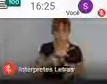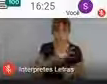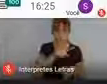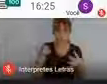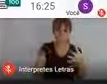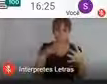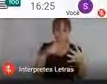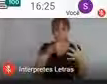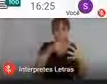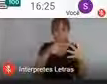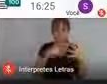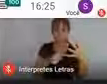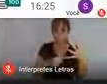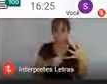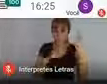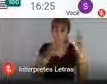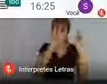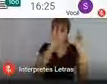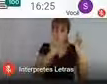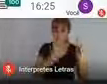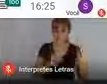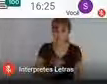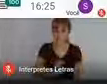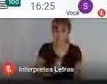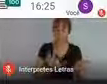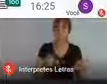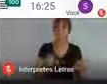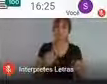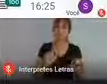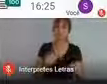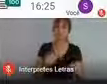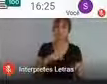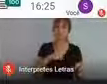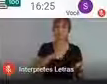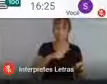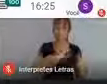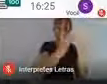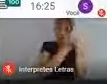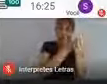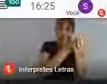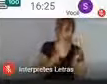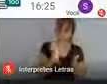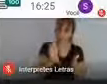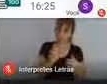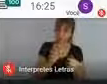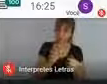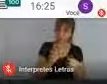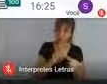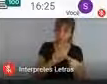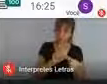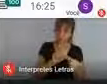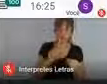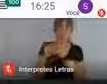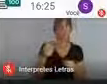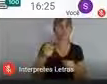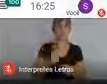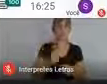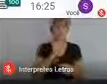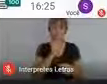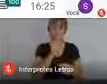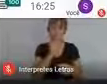estudos concluídos e 2 estudos em andamento, que são sementes, são